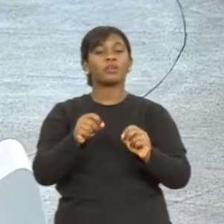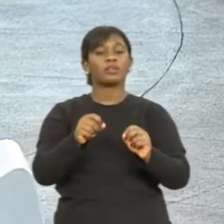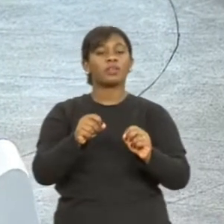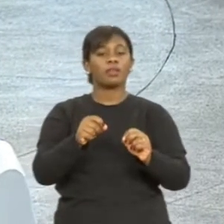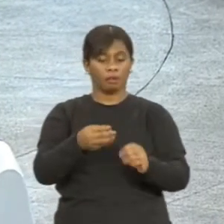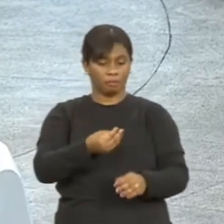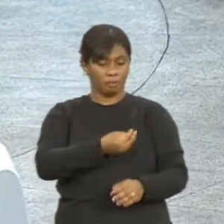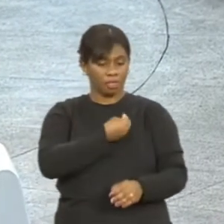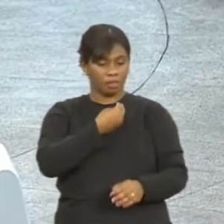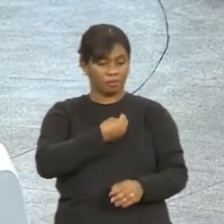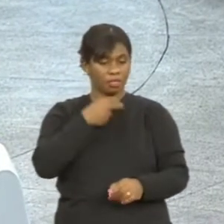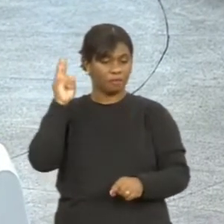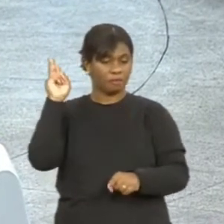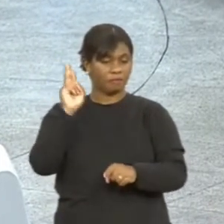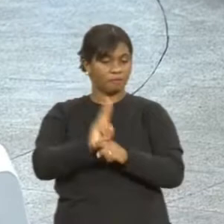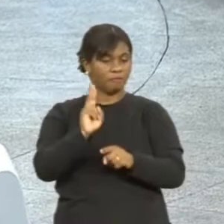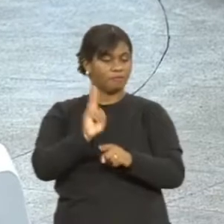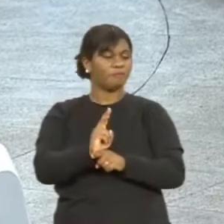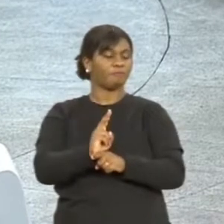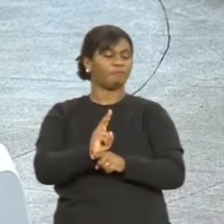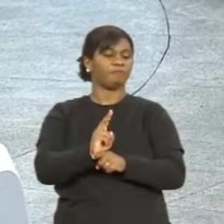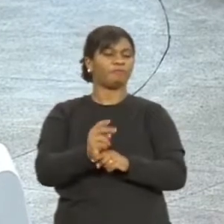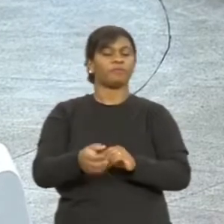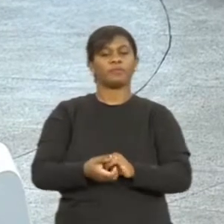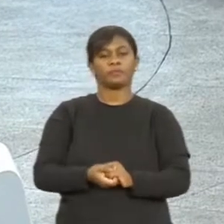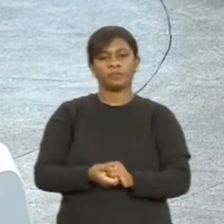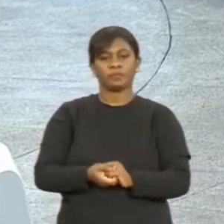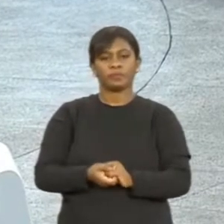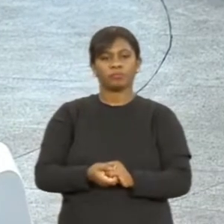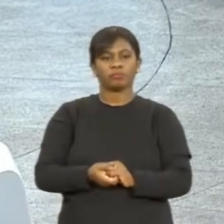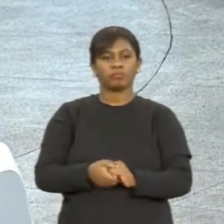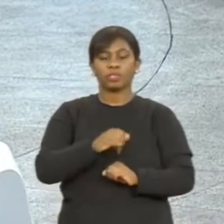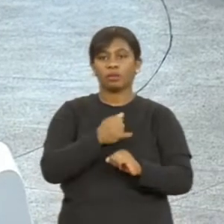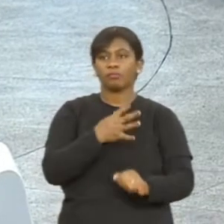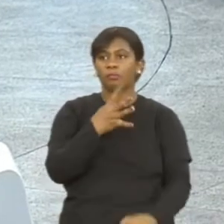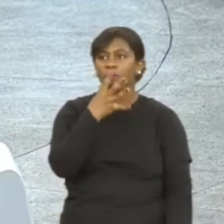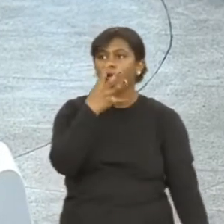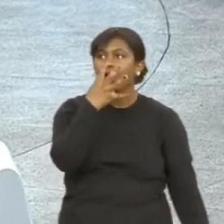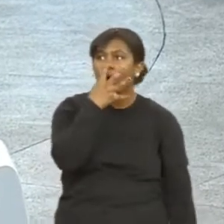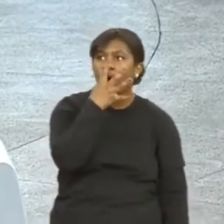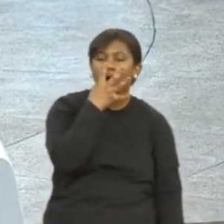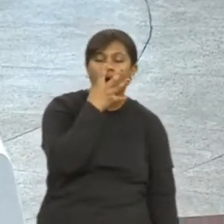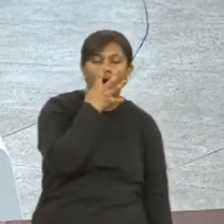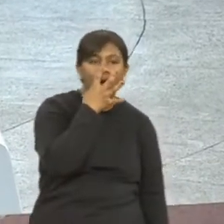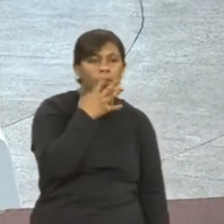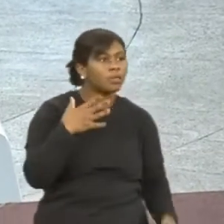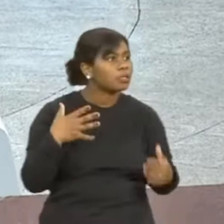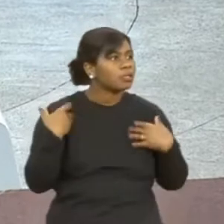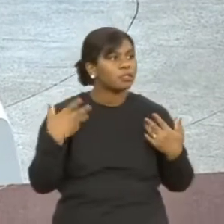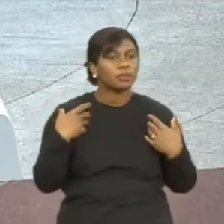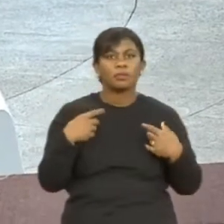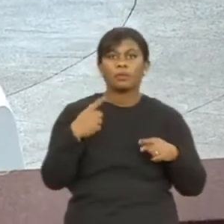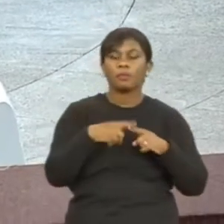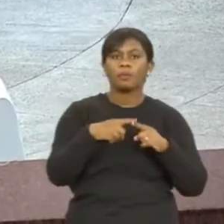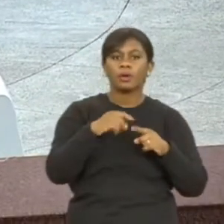vida foi preservada. Ele estava admirado, surpreso, porque ele tinha visto